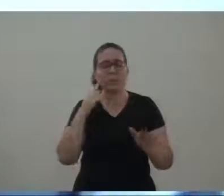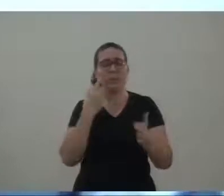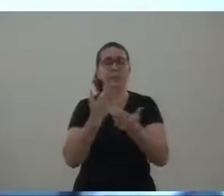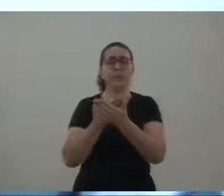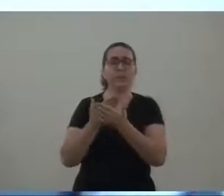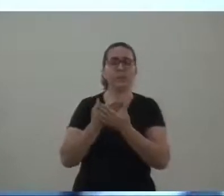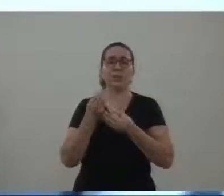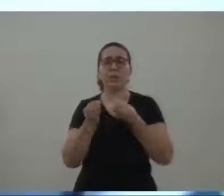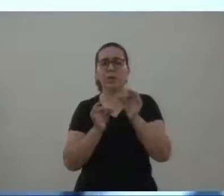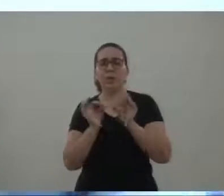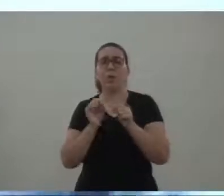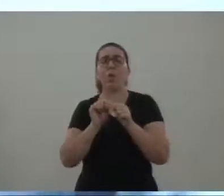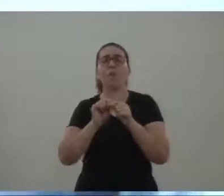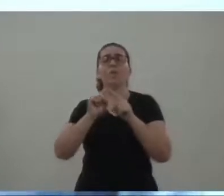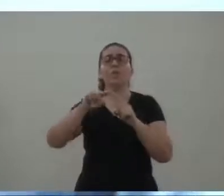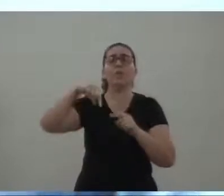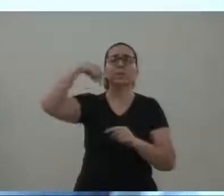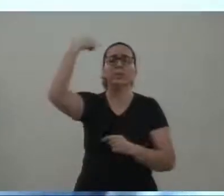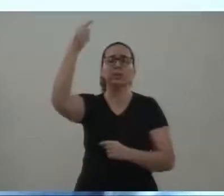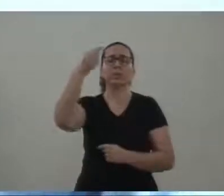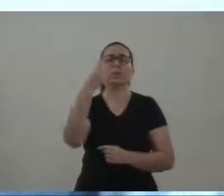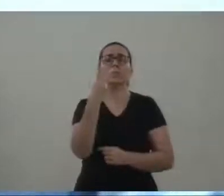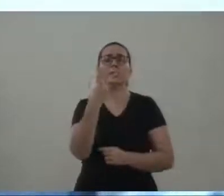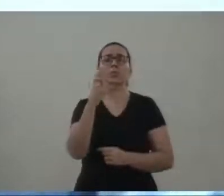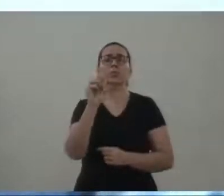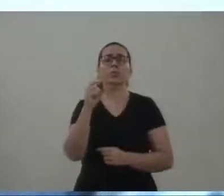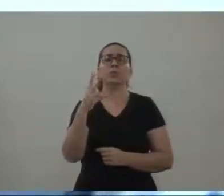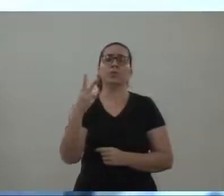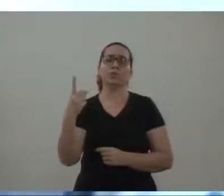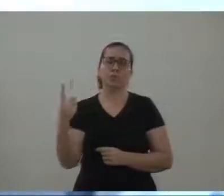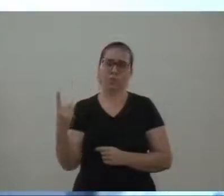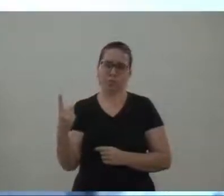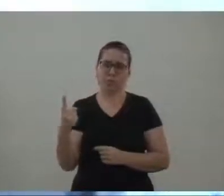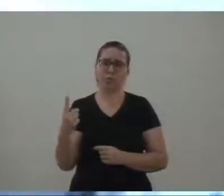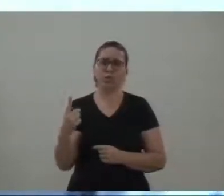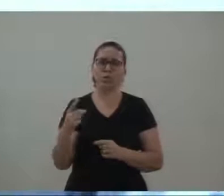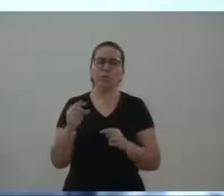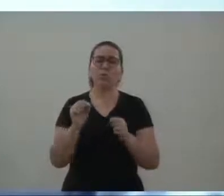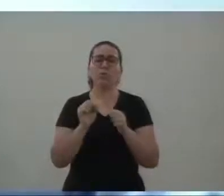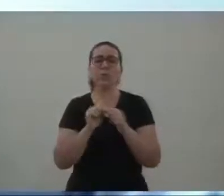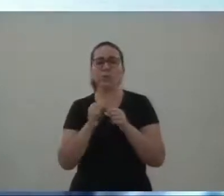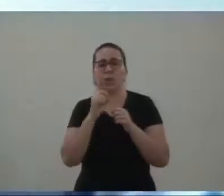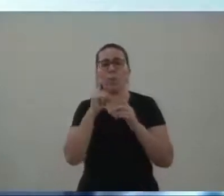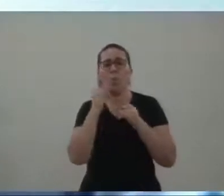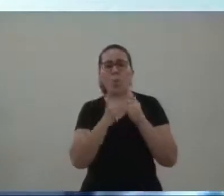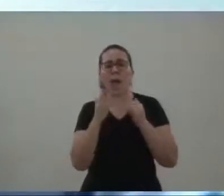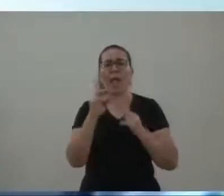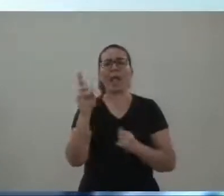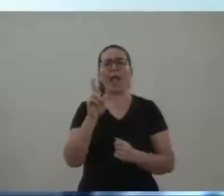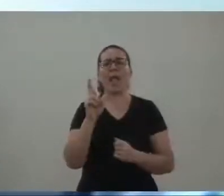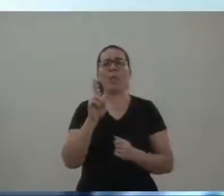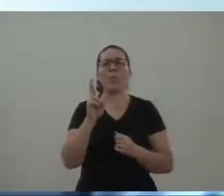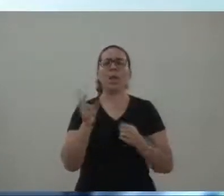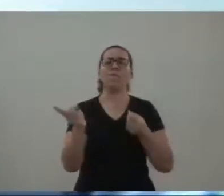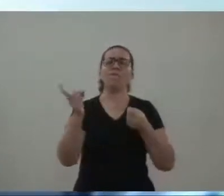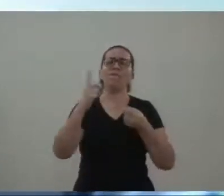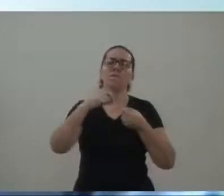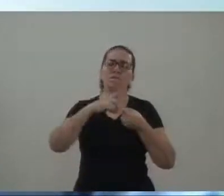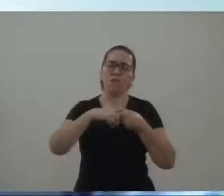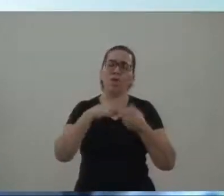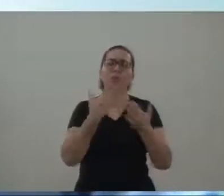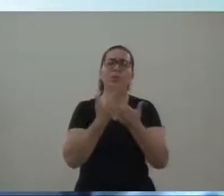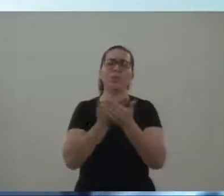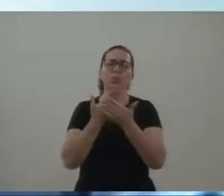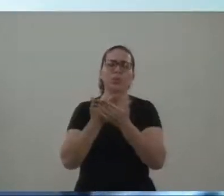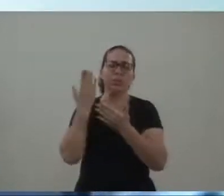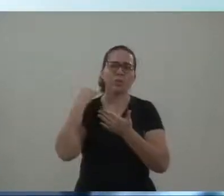bem para que a gente possa ter no próximo ano uma recuperação, né, do que se perdeu